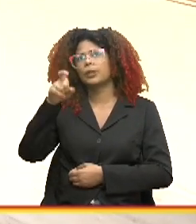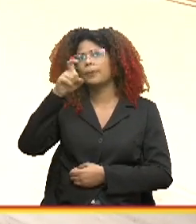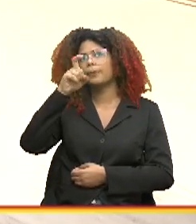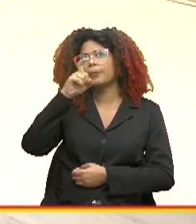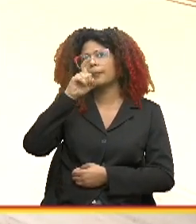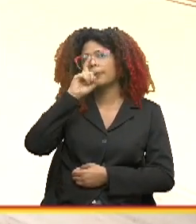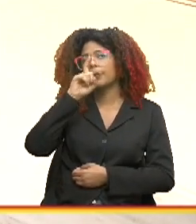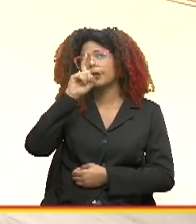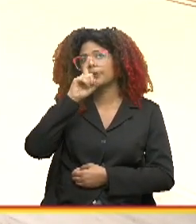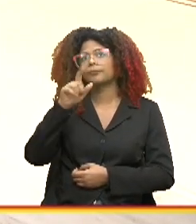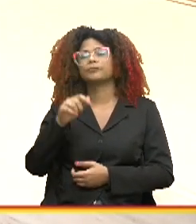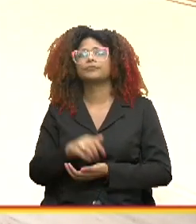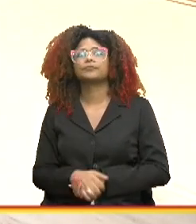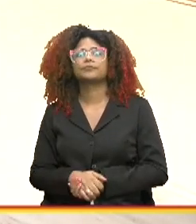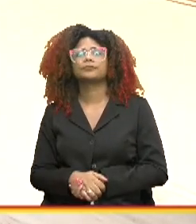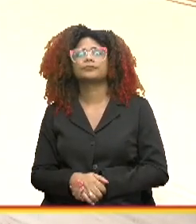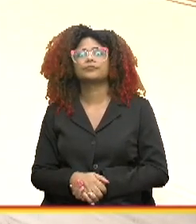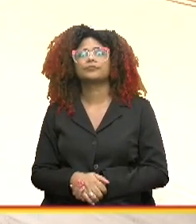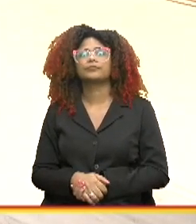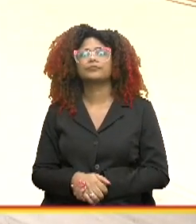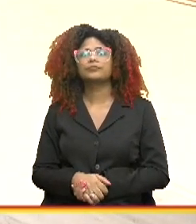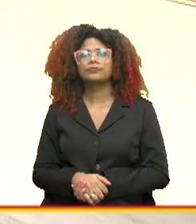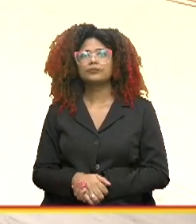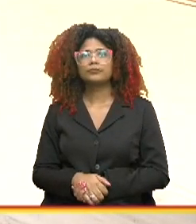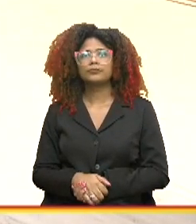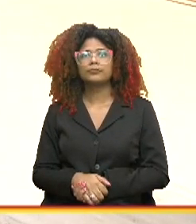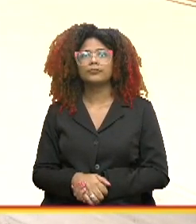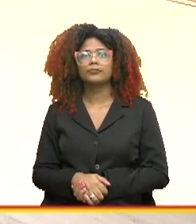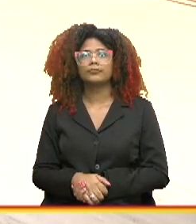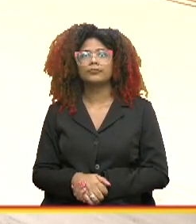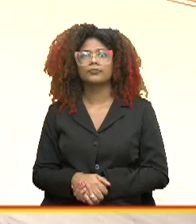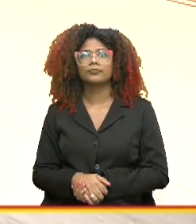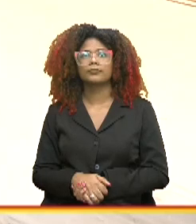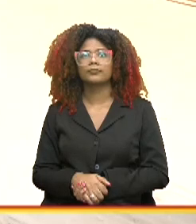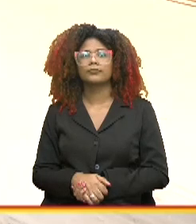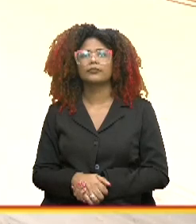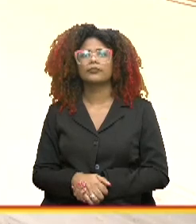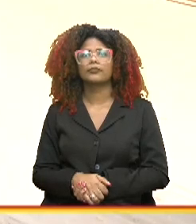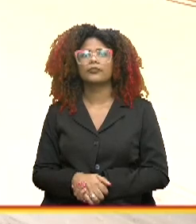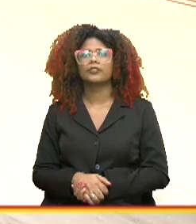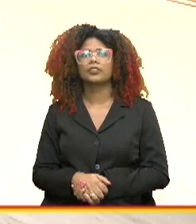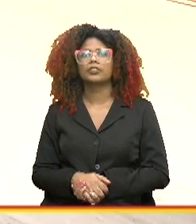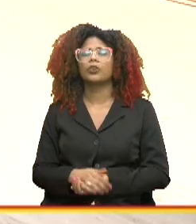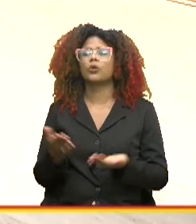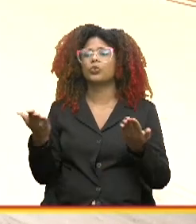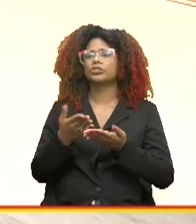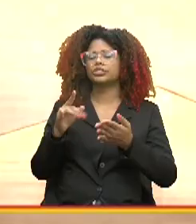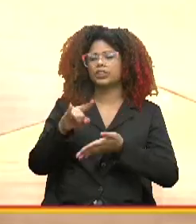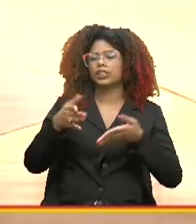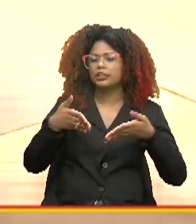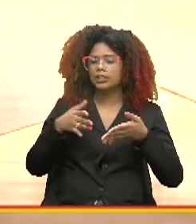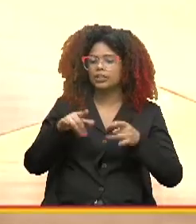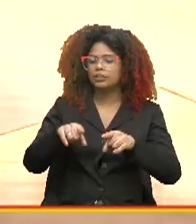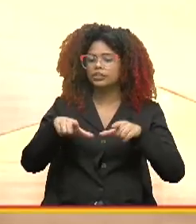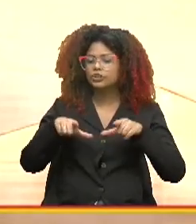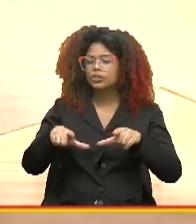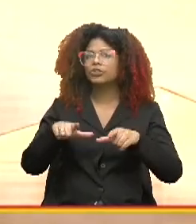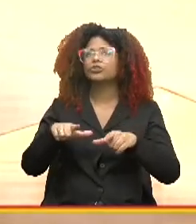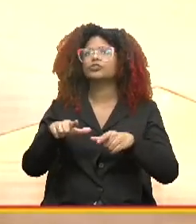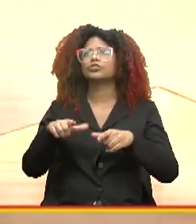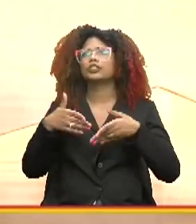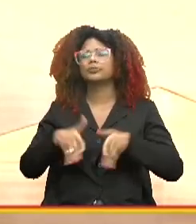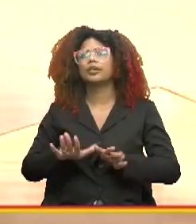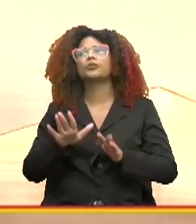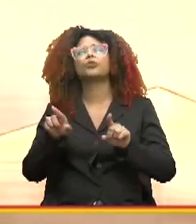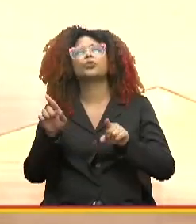aí para fazer o título porque a certidão de nascimento hoje vem filiação não é nome de país de mãe é filhas Tá OK mas na Receita Federal